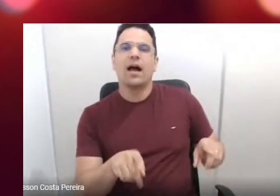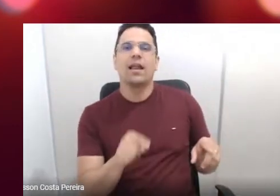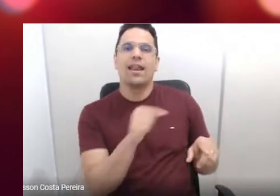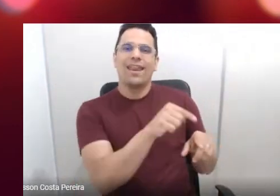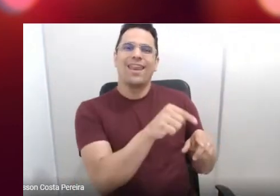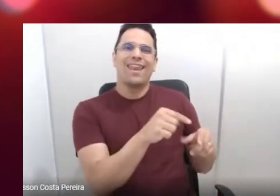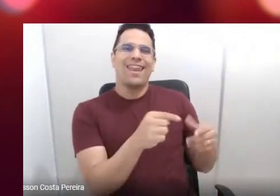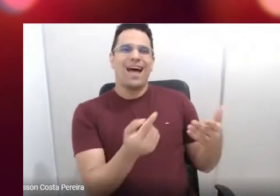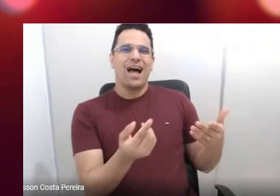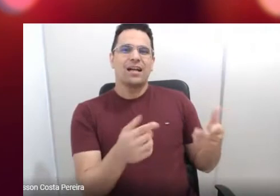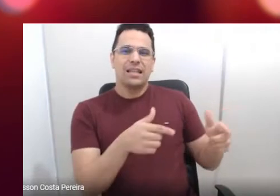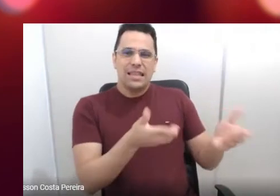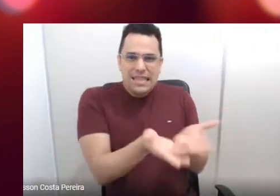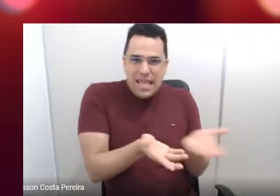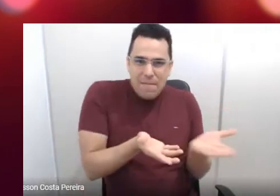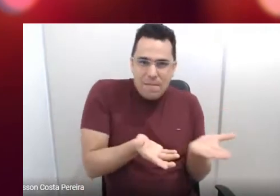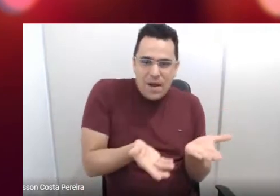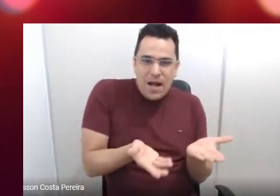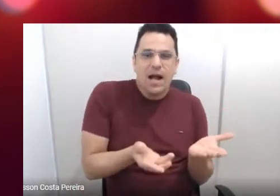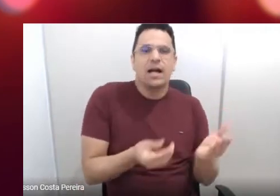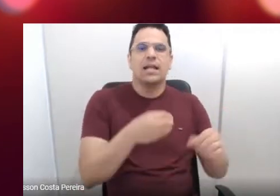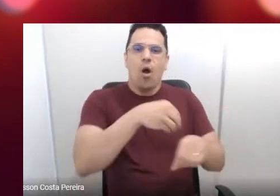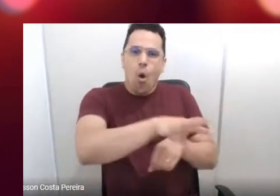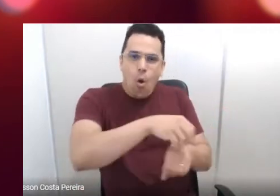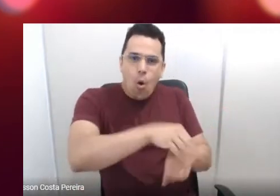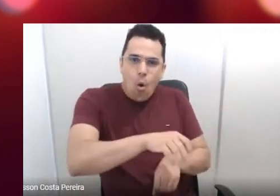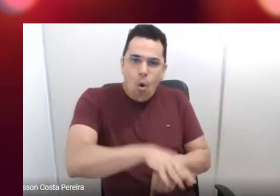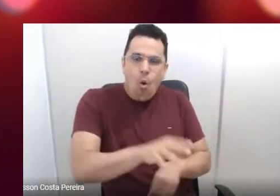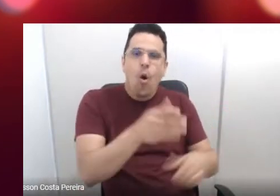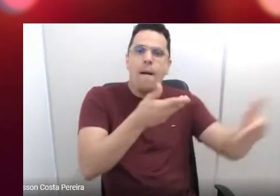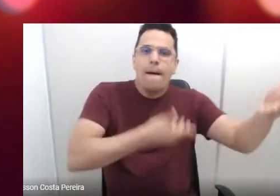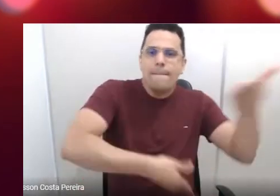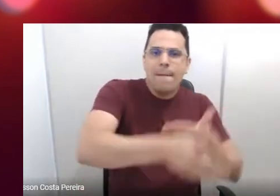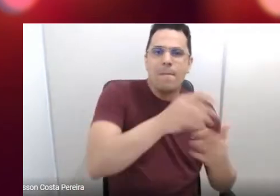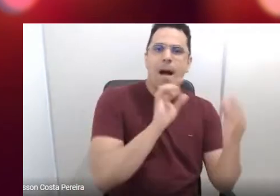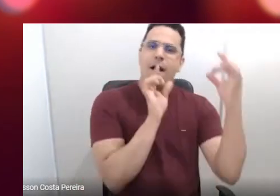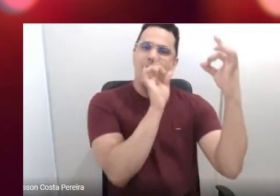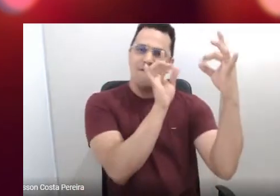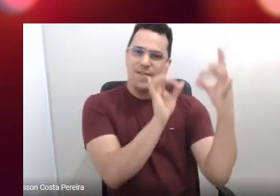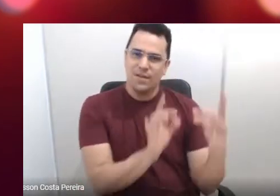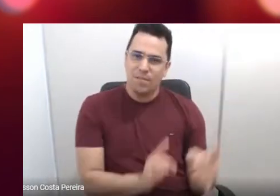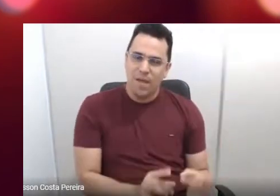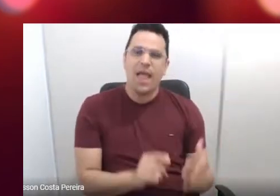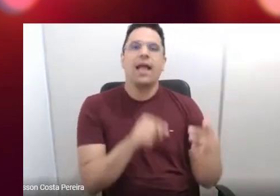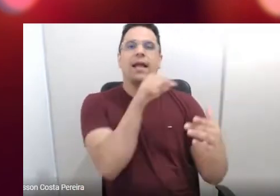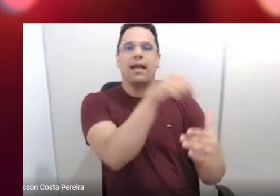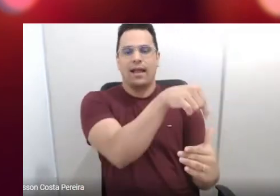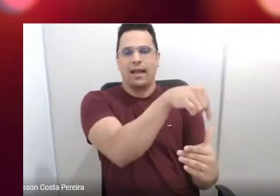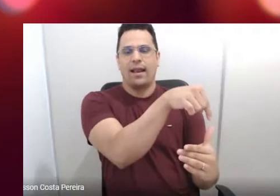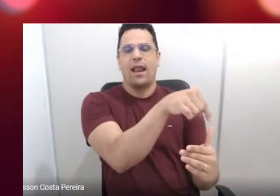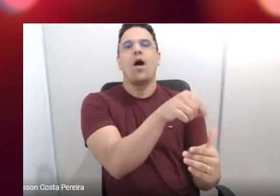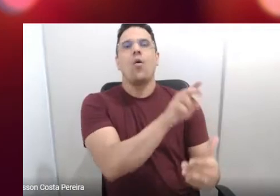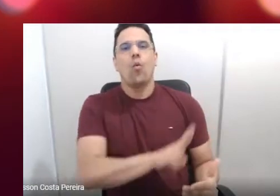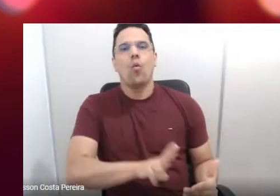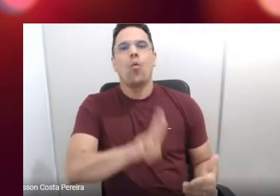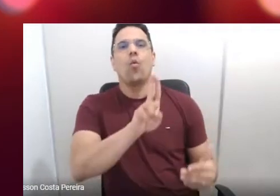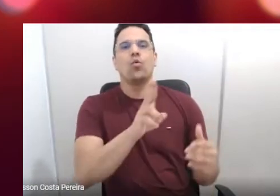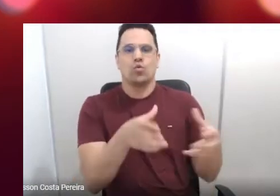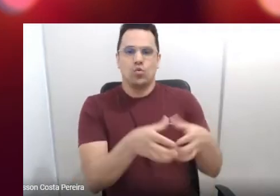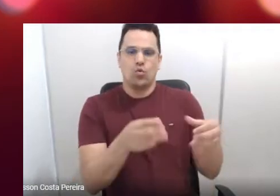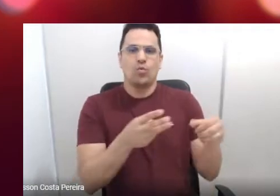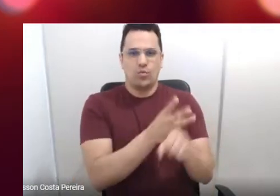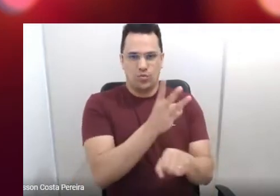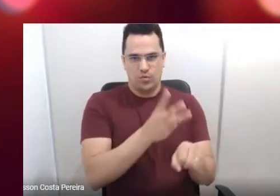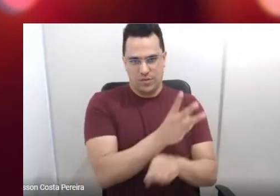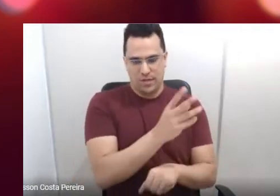tarefas, atividades, elas eram repassadas através desses grupos. E quanto à